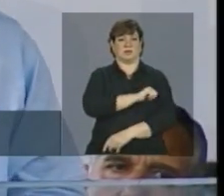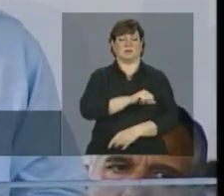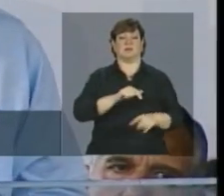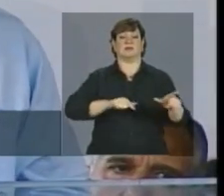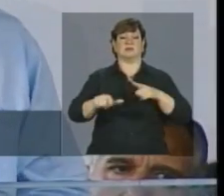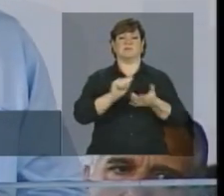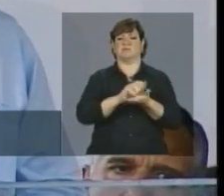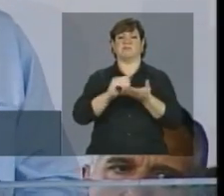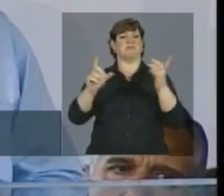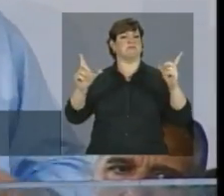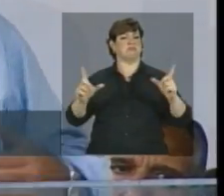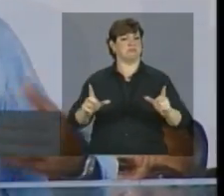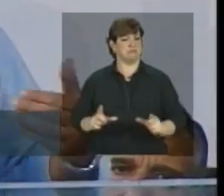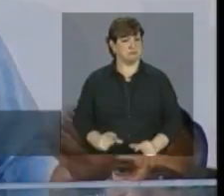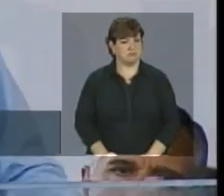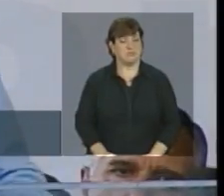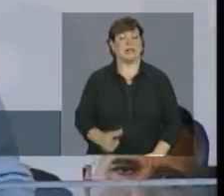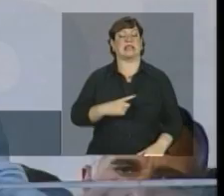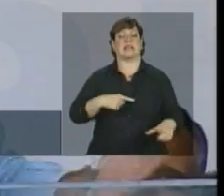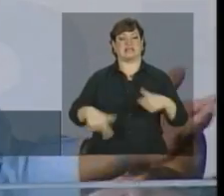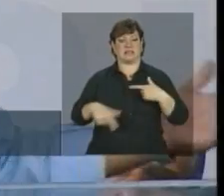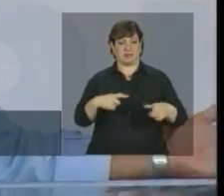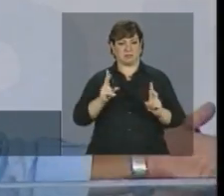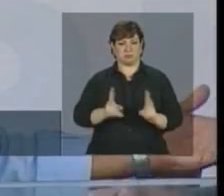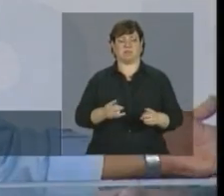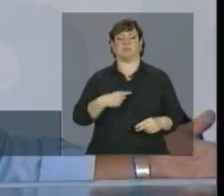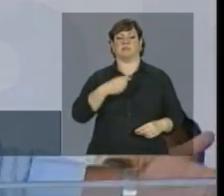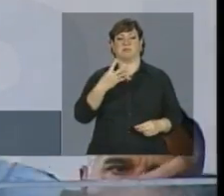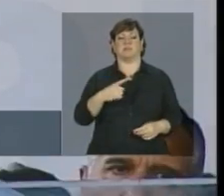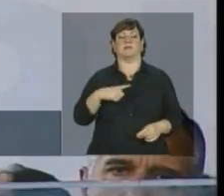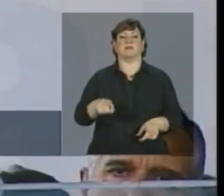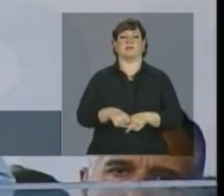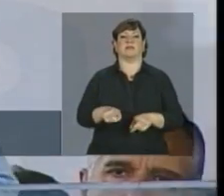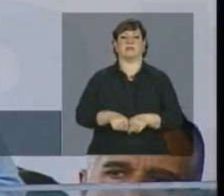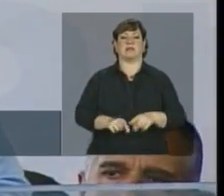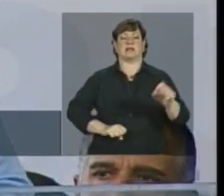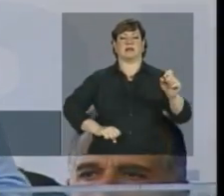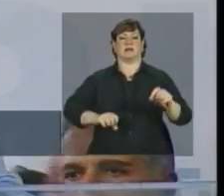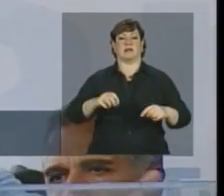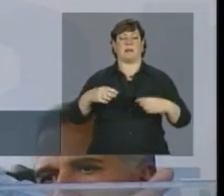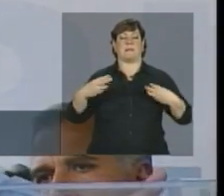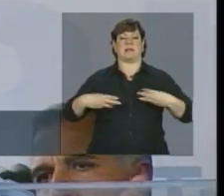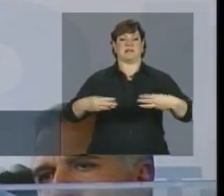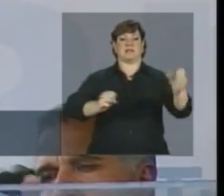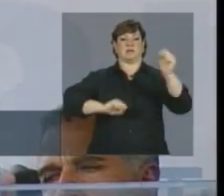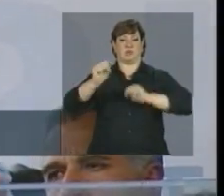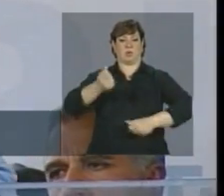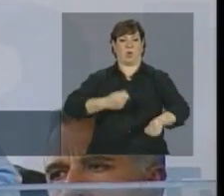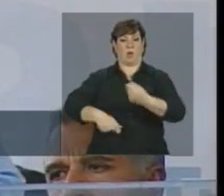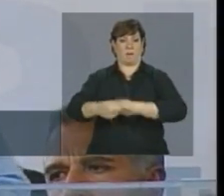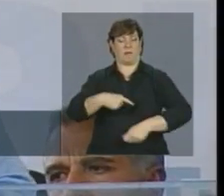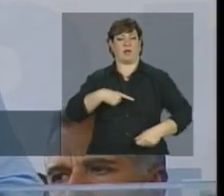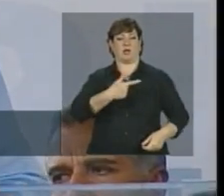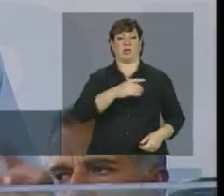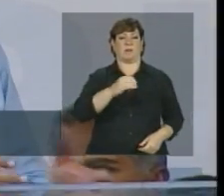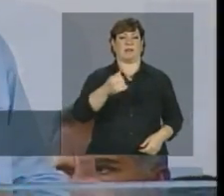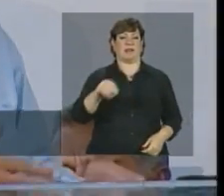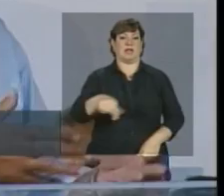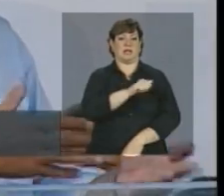do Brasil, o maior volume de investimento, segundo o Ministério da Indústria e do Comércio, em 2010, o Rio recebeu